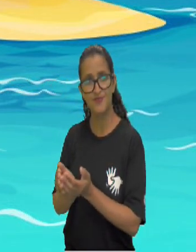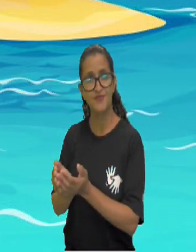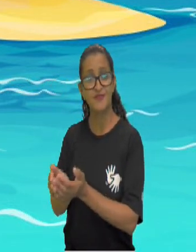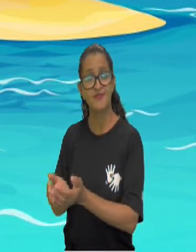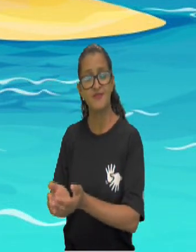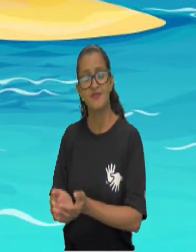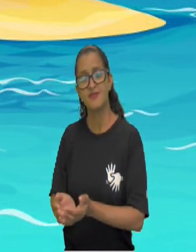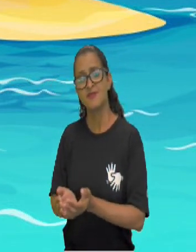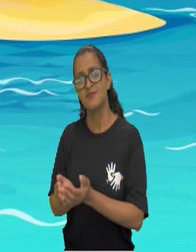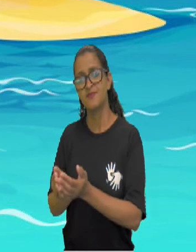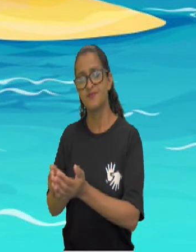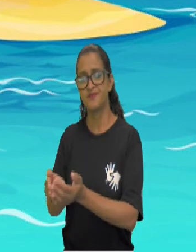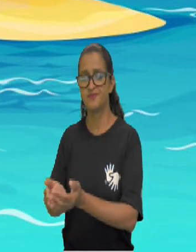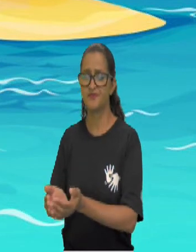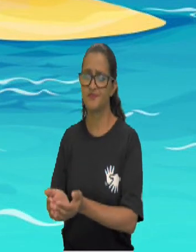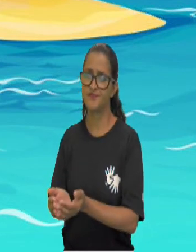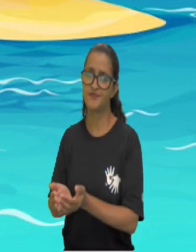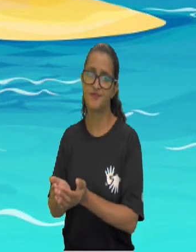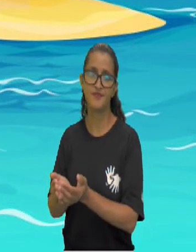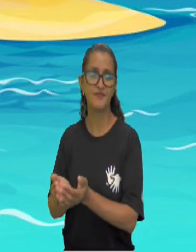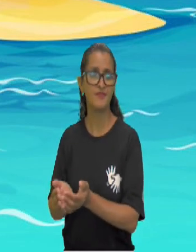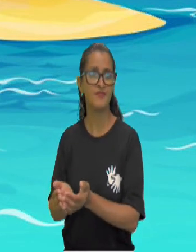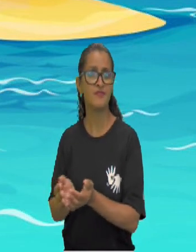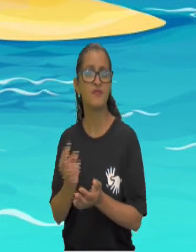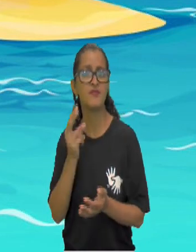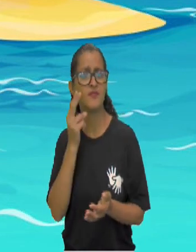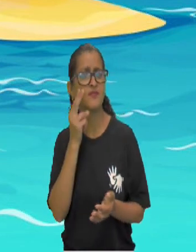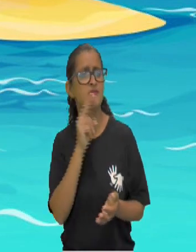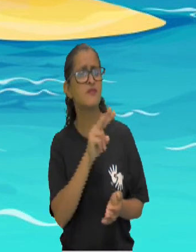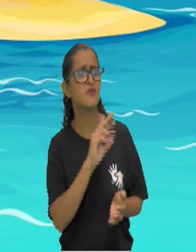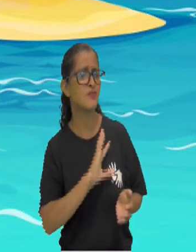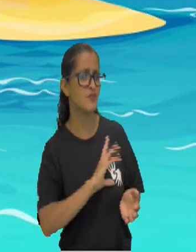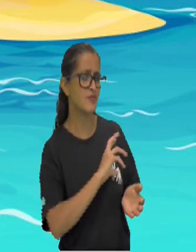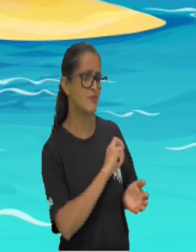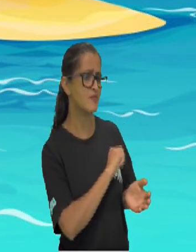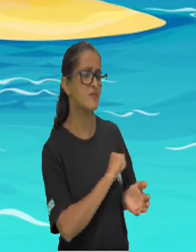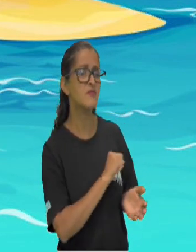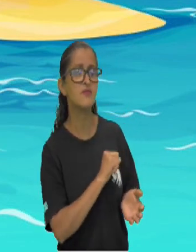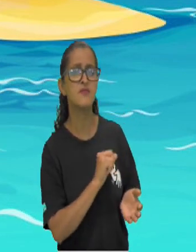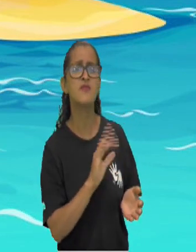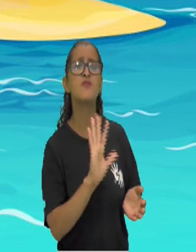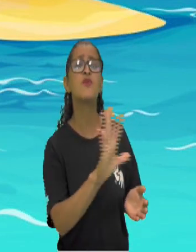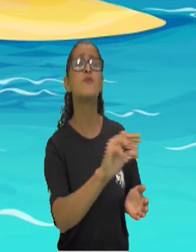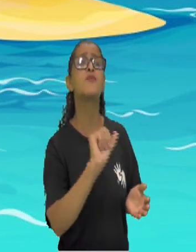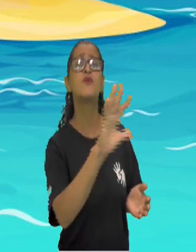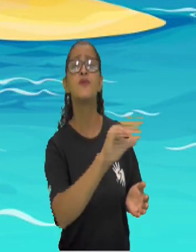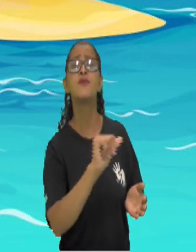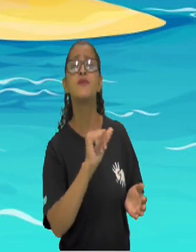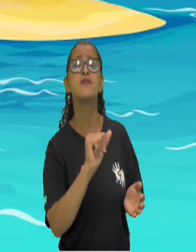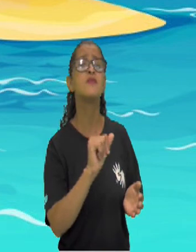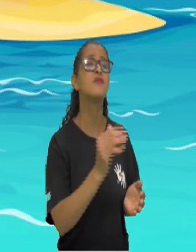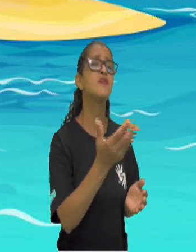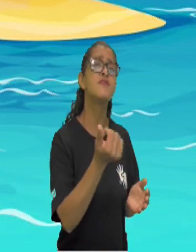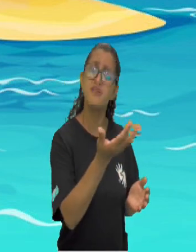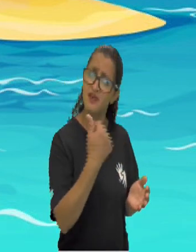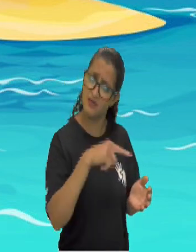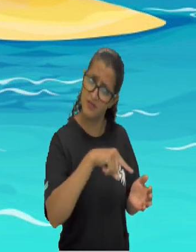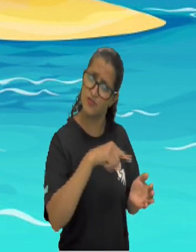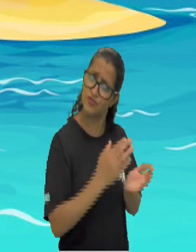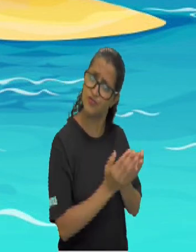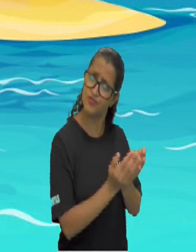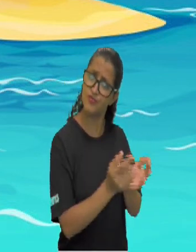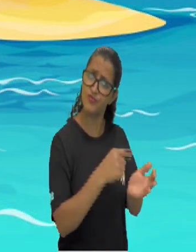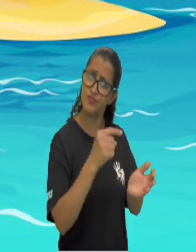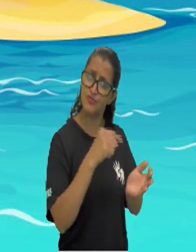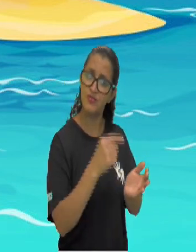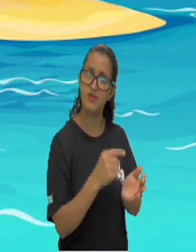indo navegando e viu o amor lá no cantinho e gritou: amor, venha comigo.